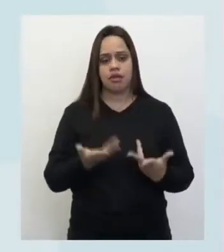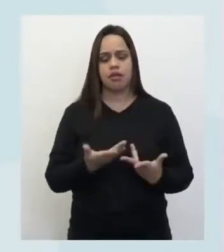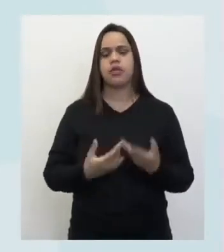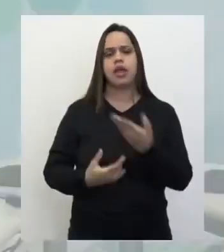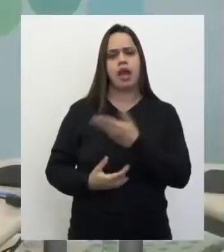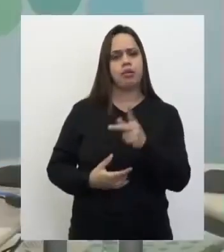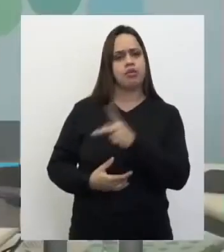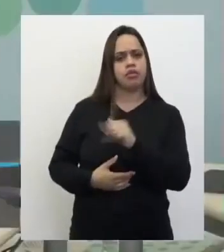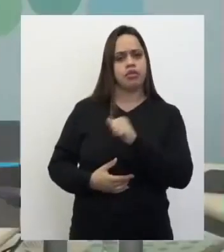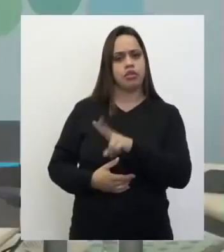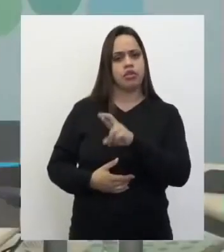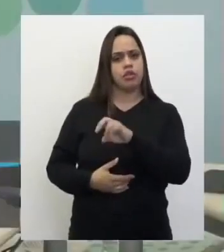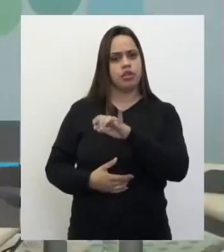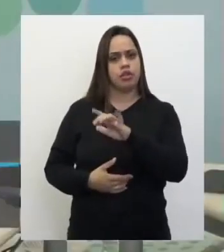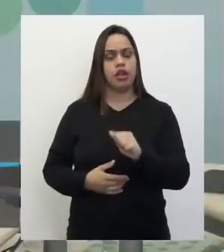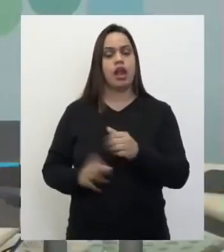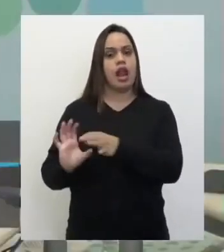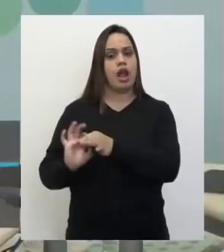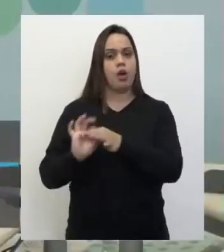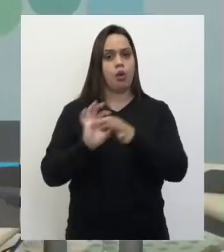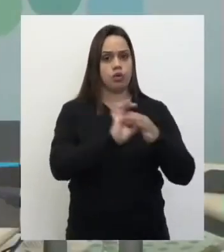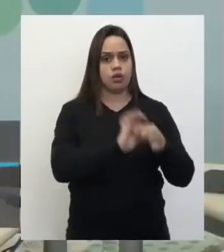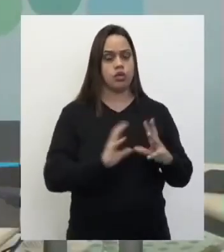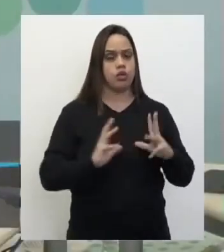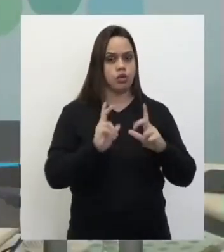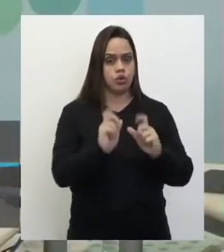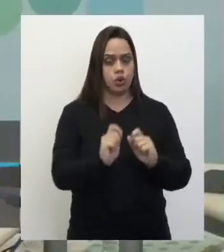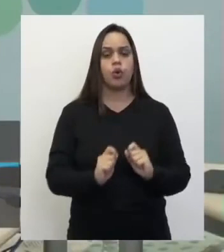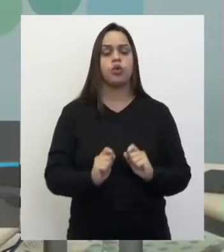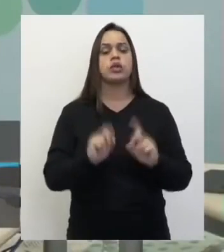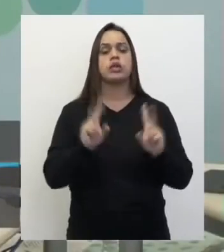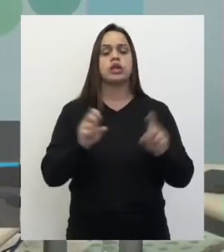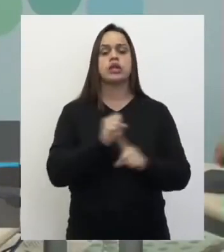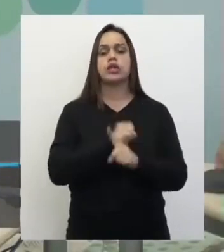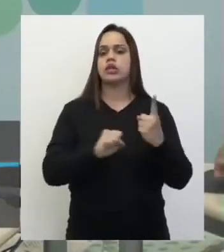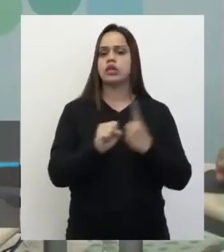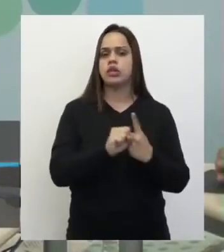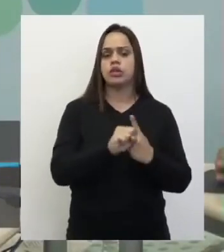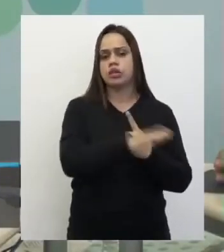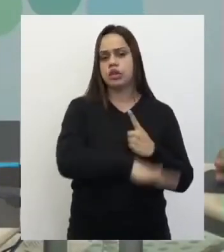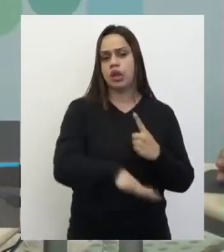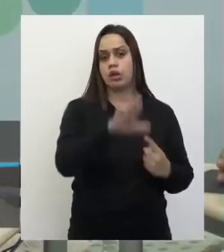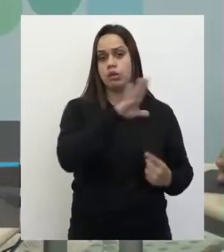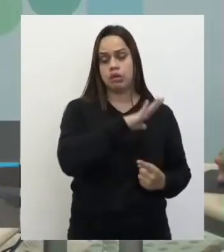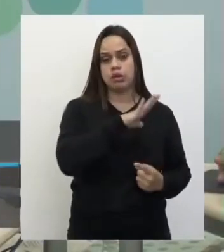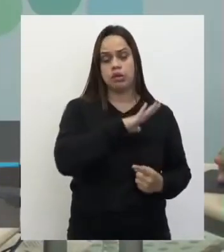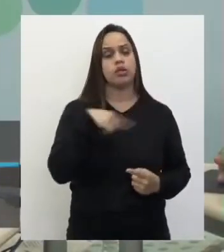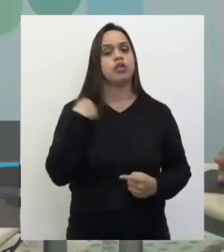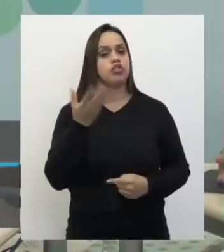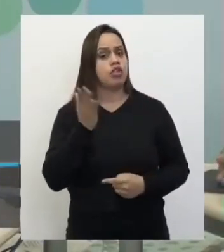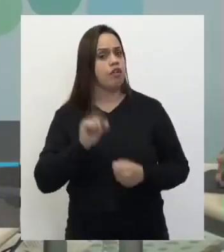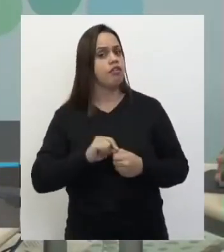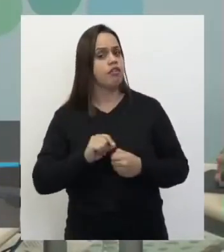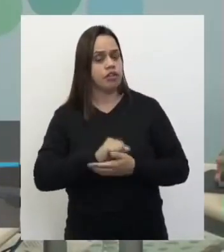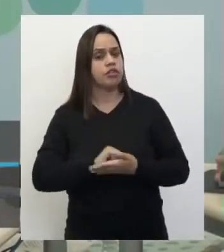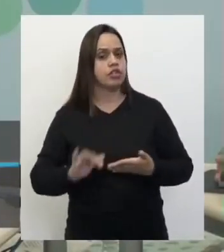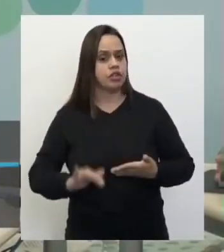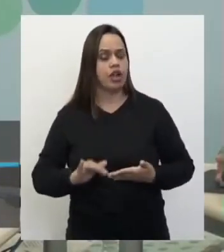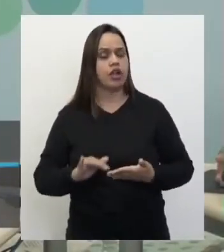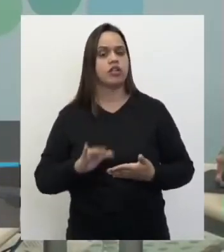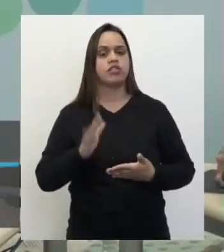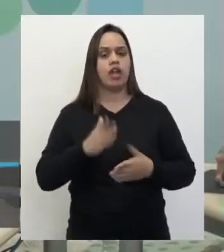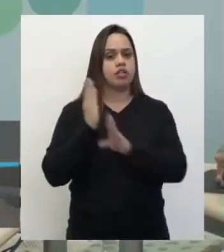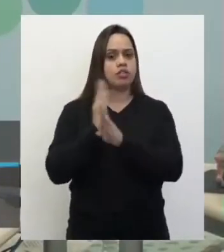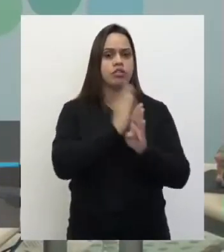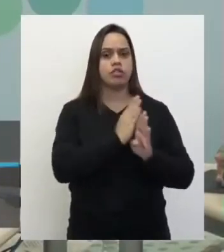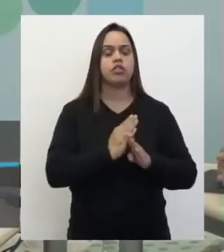ela contextualizou as questões, né, sociais, aí, o que é o espaço urbano, nós fizemos já um exercício de